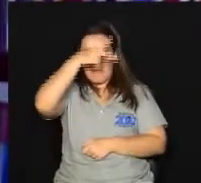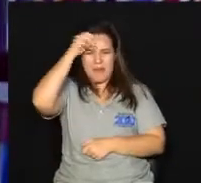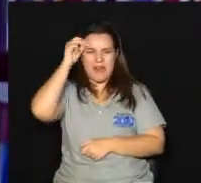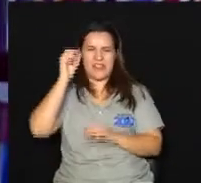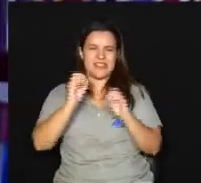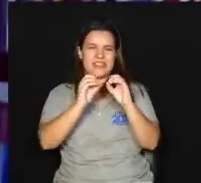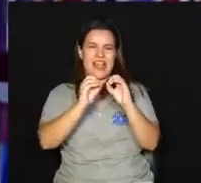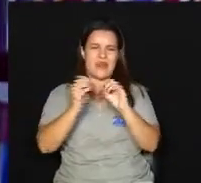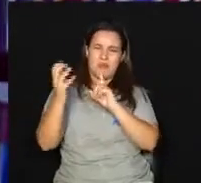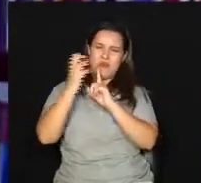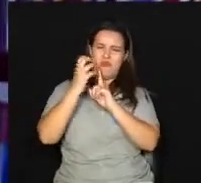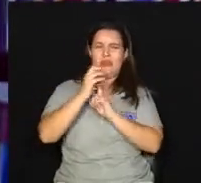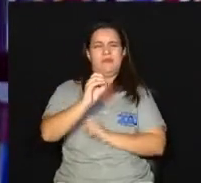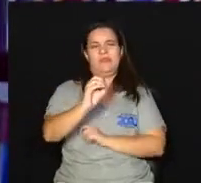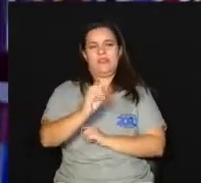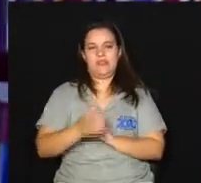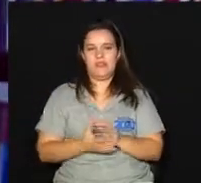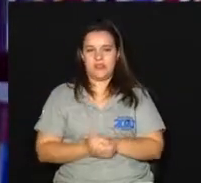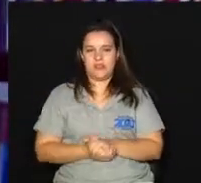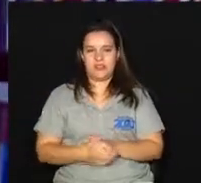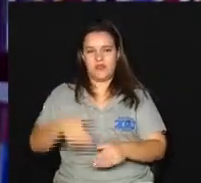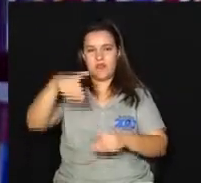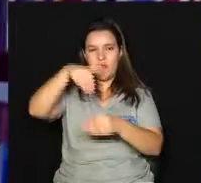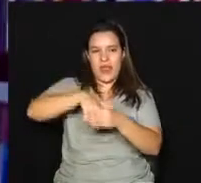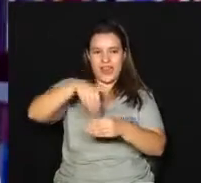praticamente zero, porque o eleitor